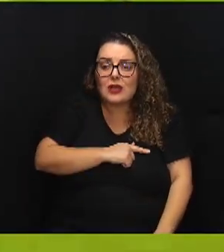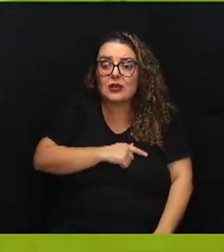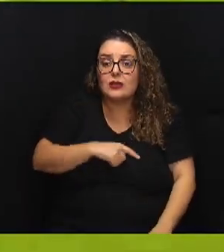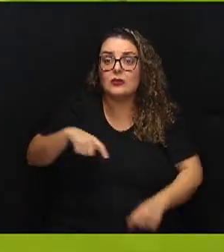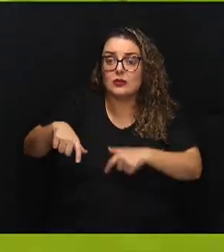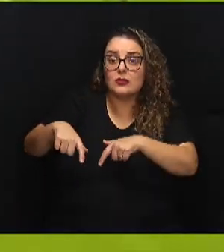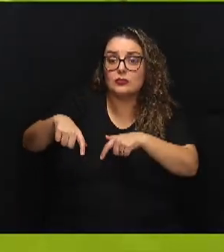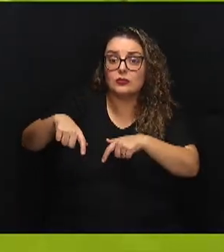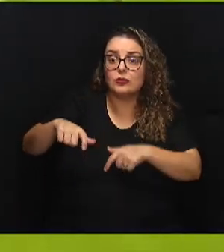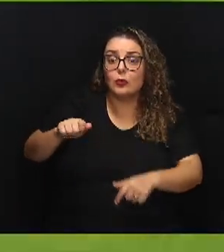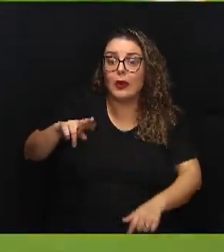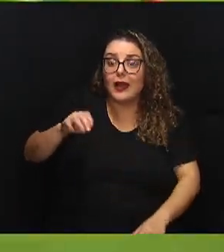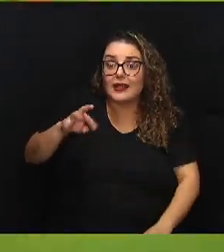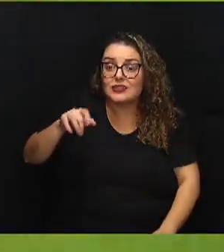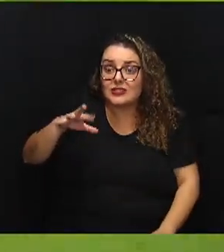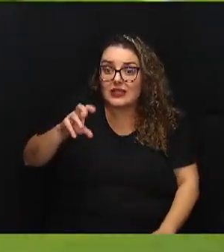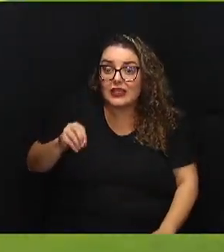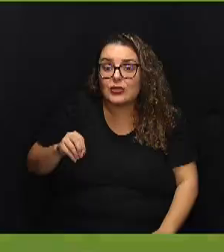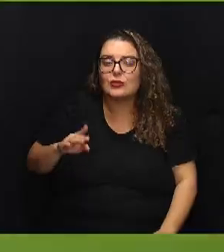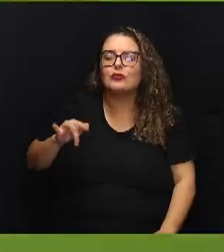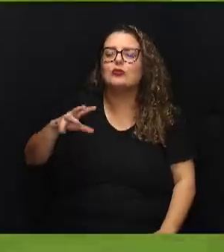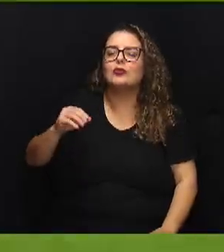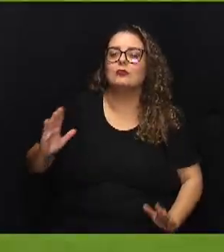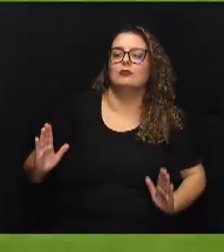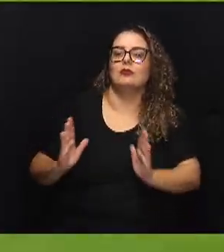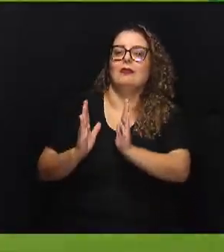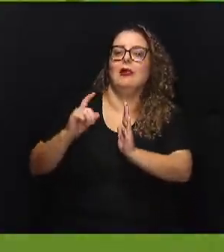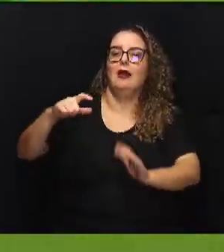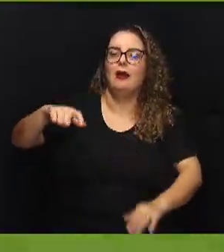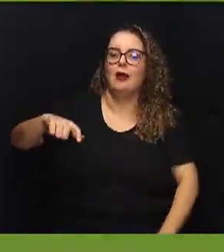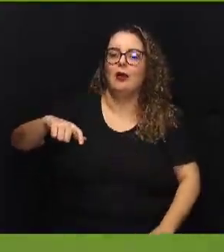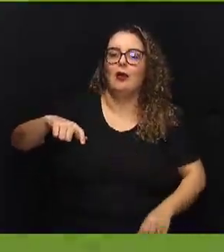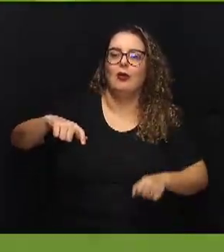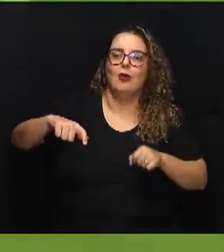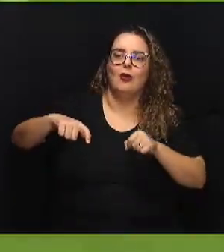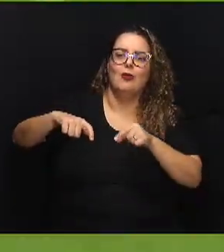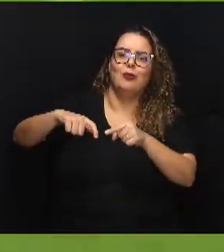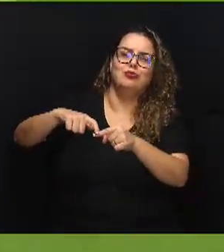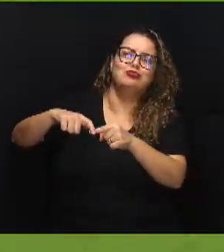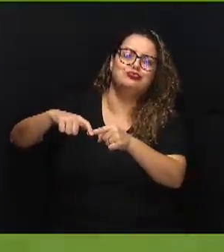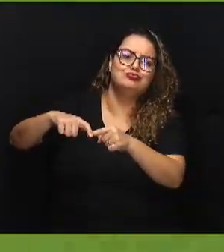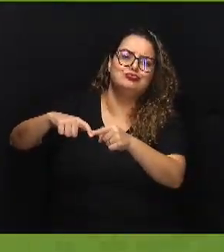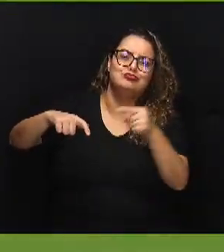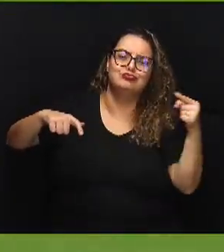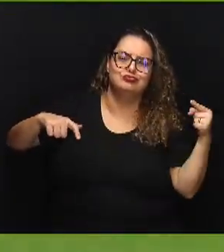do artilheiro Bruno Santos, cara a cara, e chutou na trave. A bola